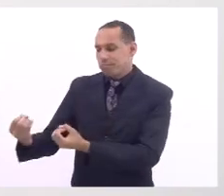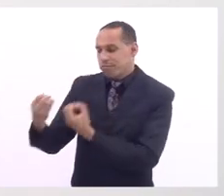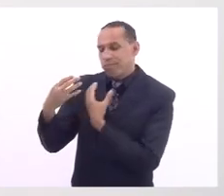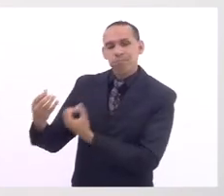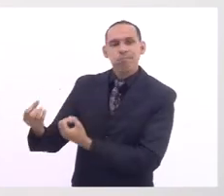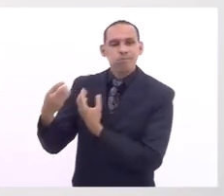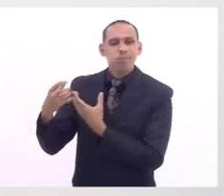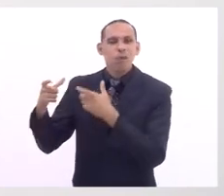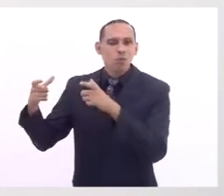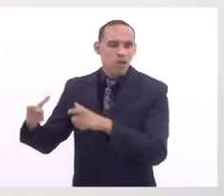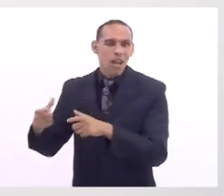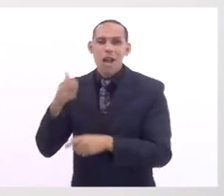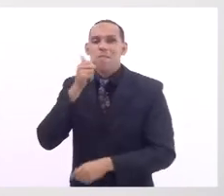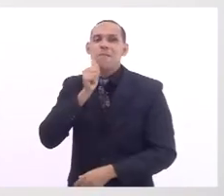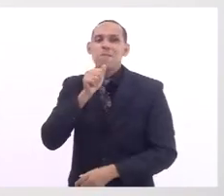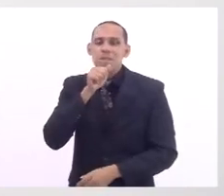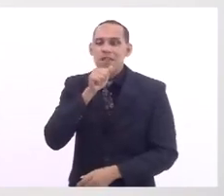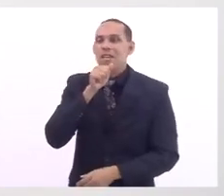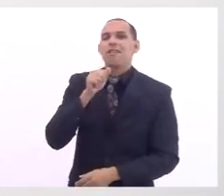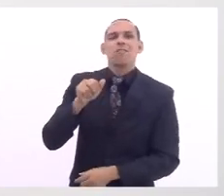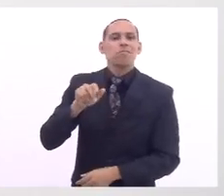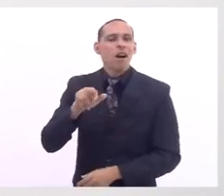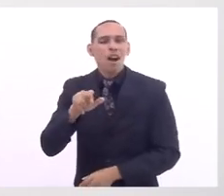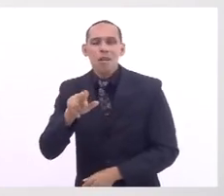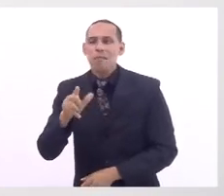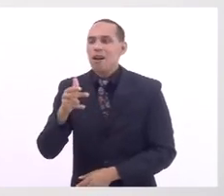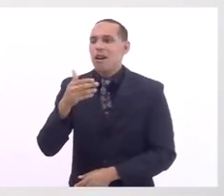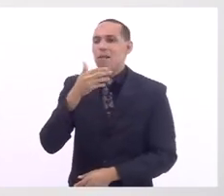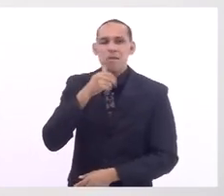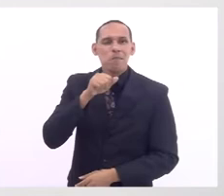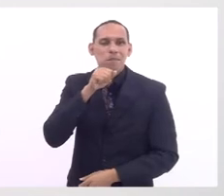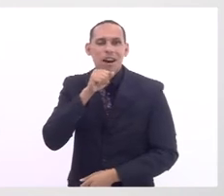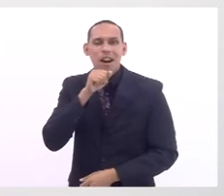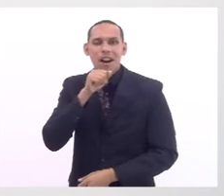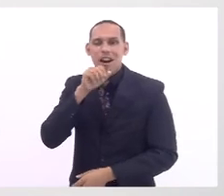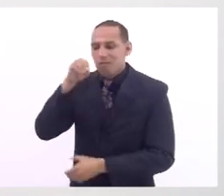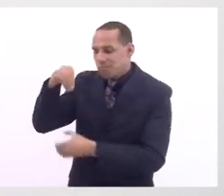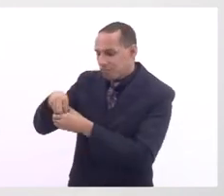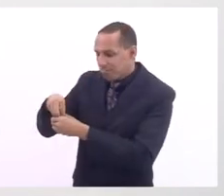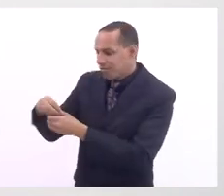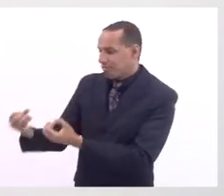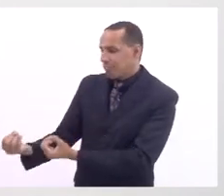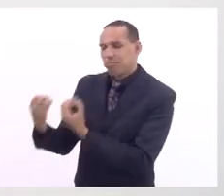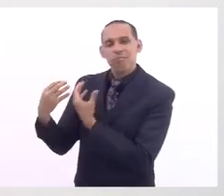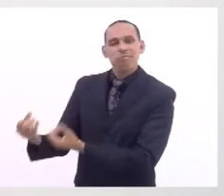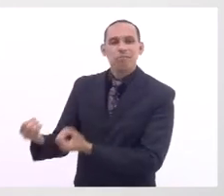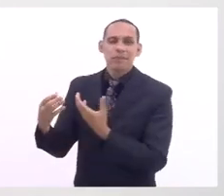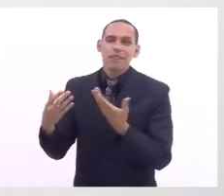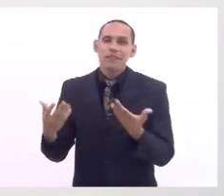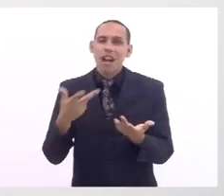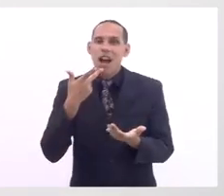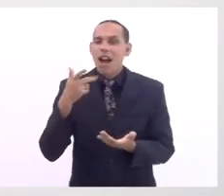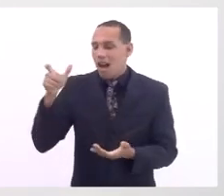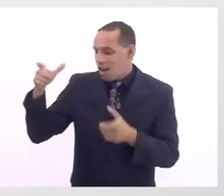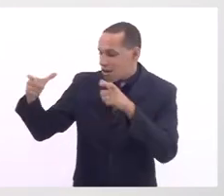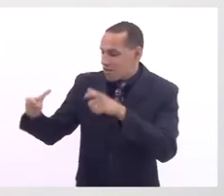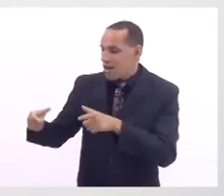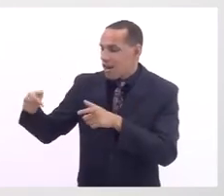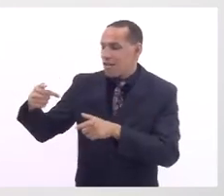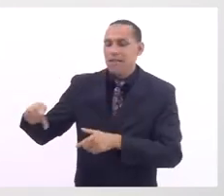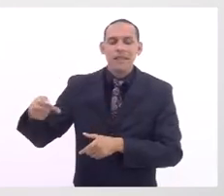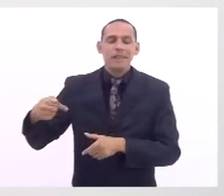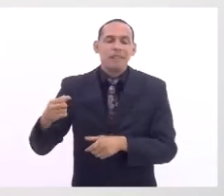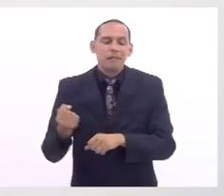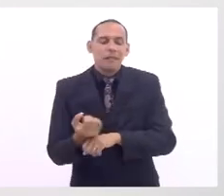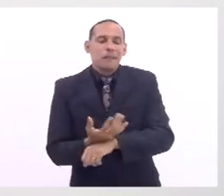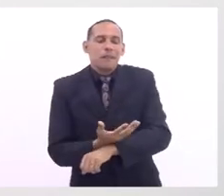lugar a minha mãe foi educada nesse lugar os meus irmãos o meu pai então falar desse lugar é sempre um momento de muita